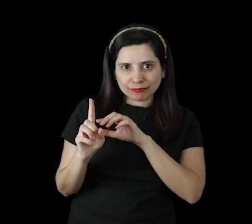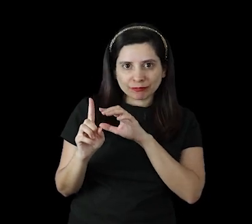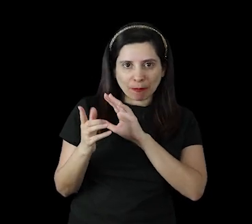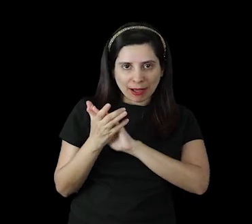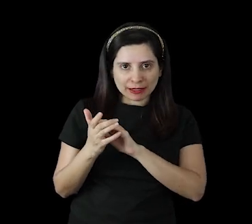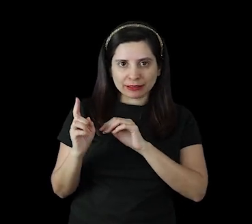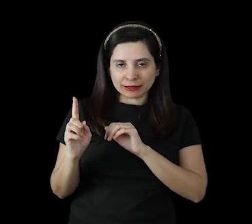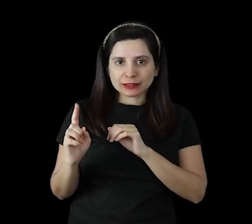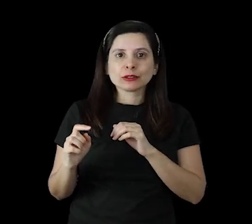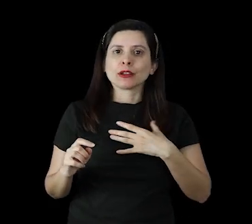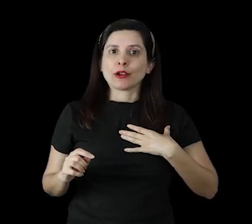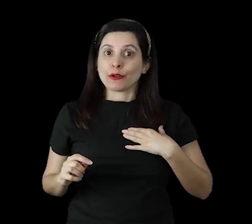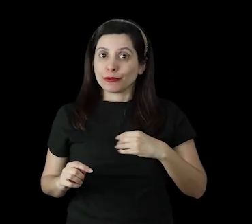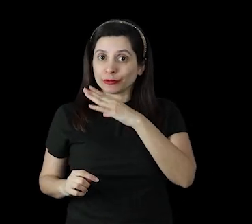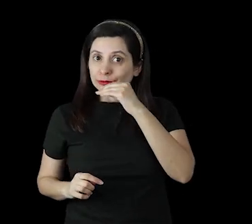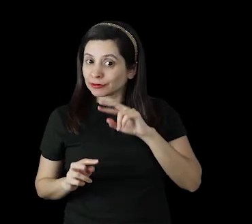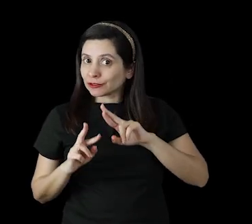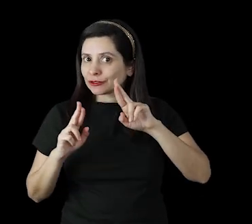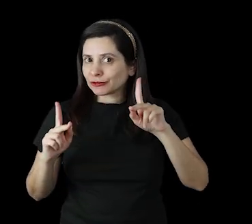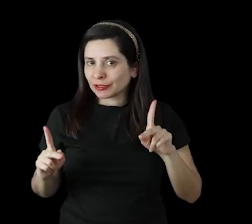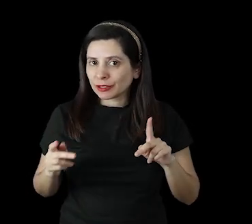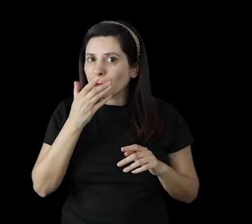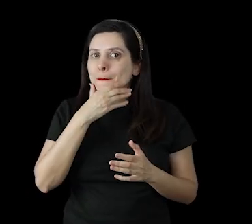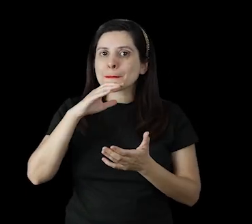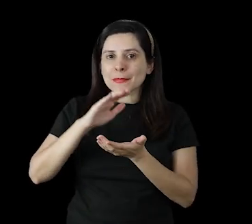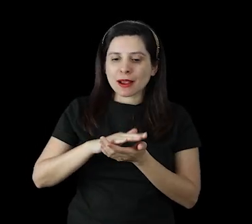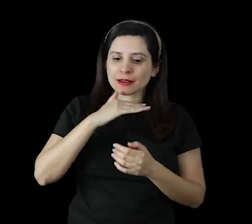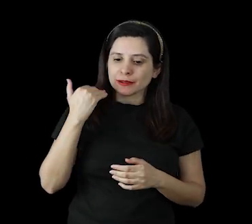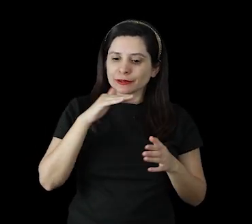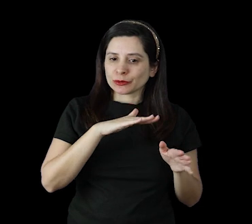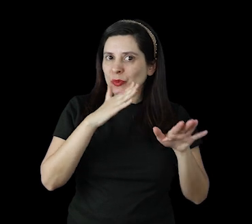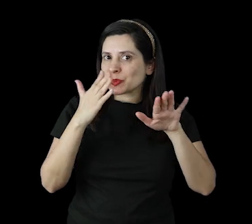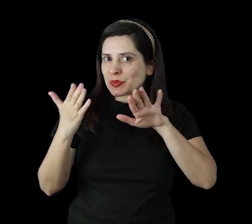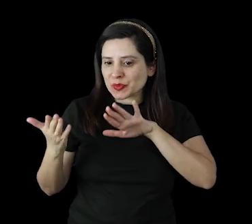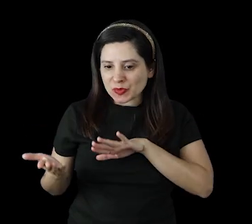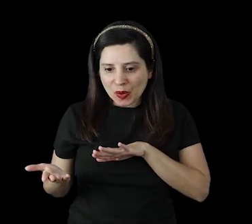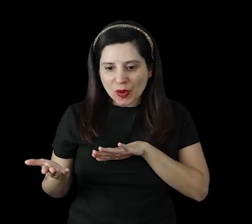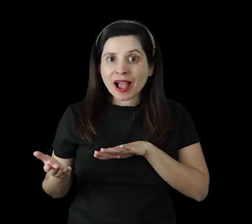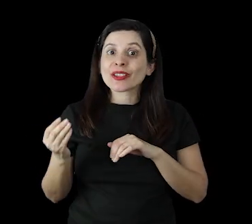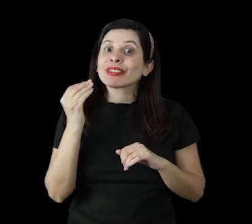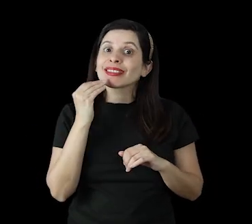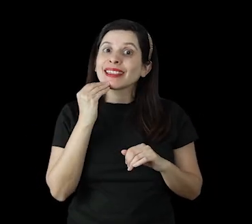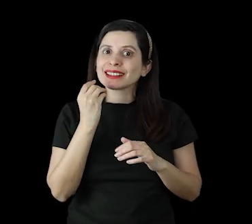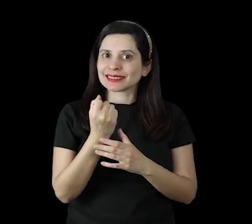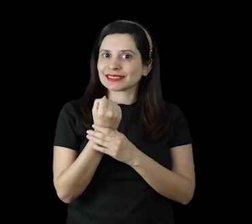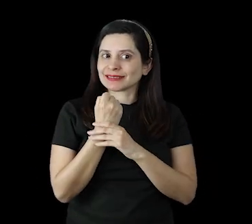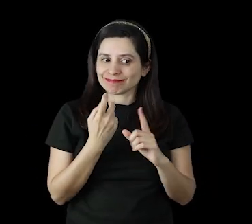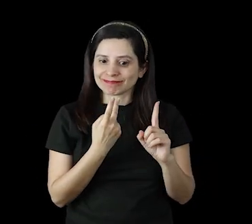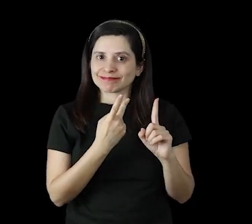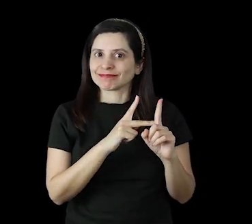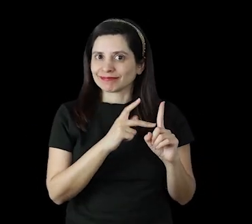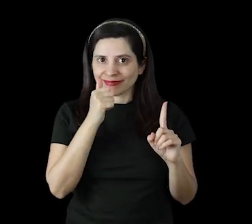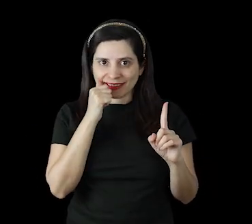a filha adolescente é um pouco diferente, o marido morre, aí eu testo a segurança, né, porque é